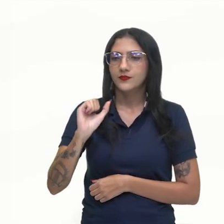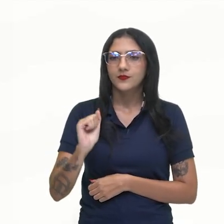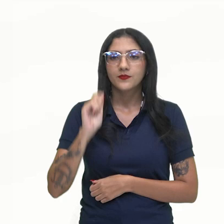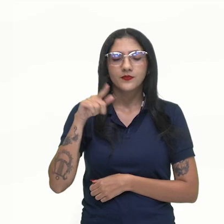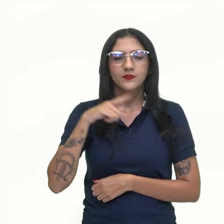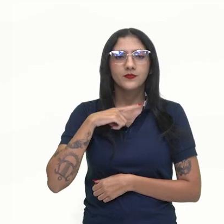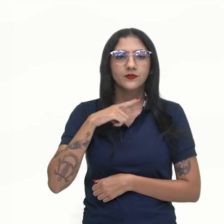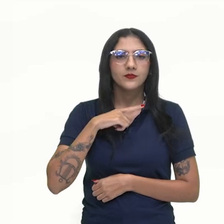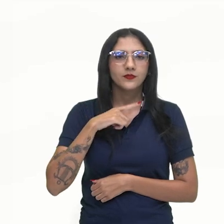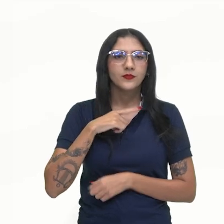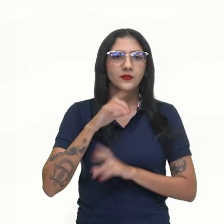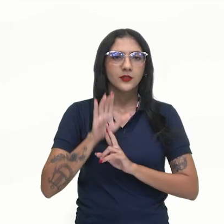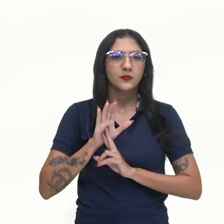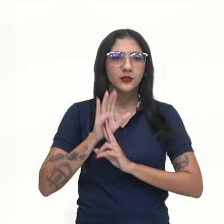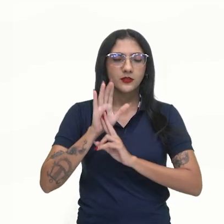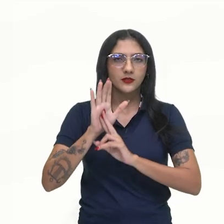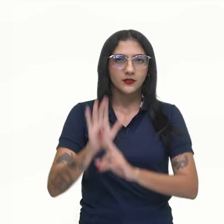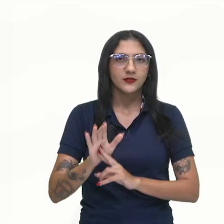era da Corte